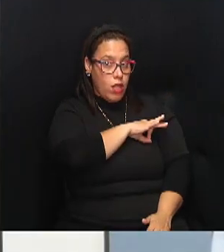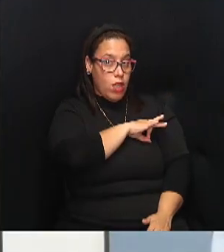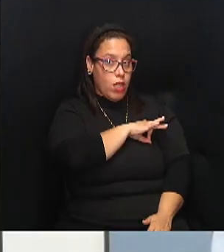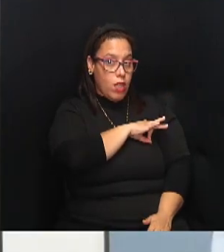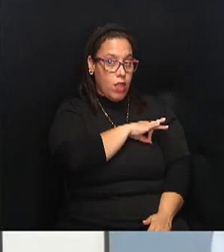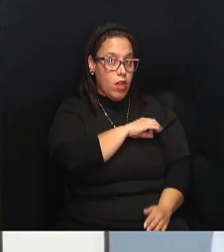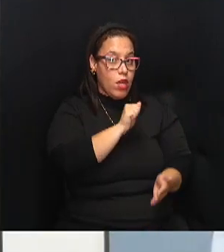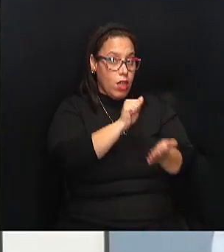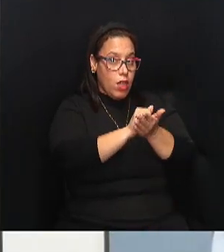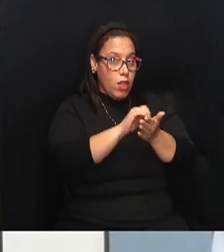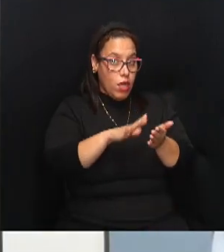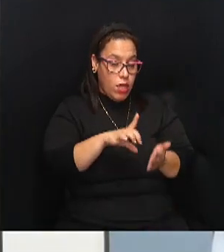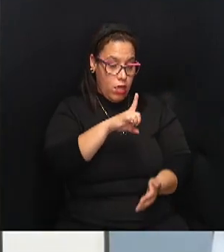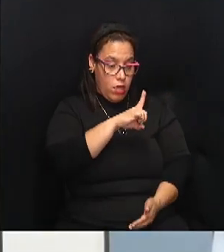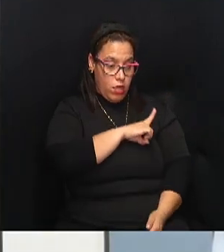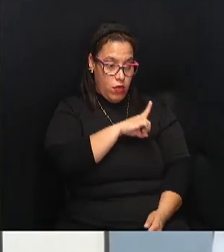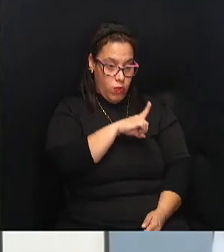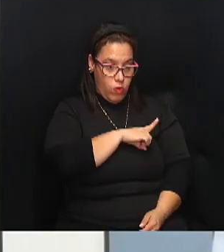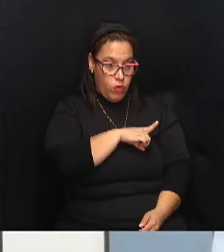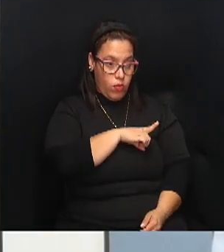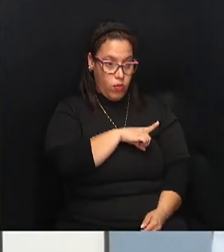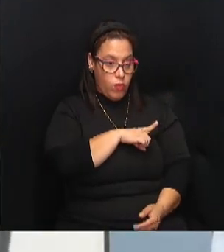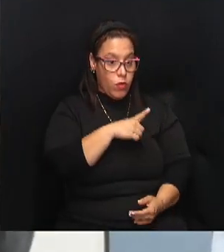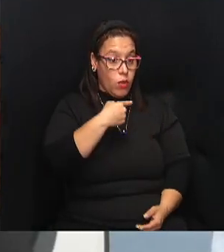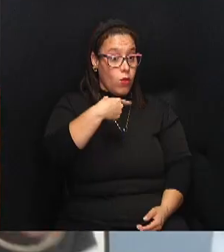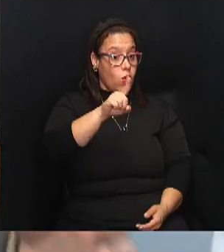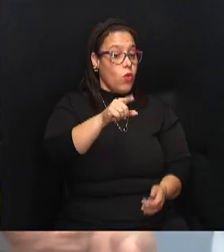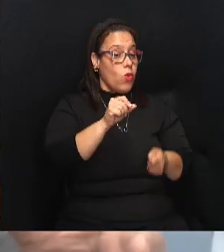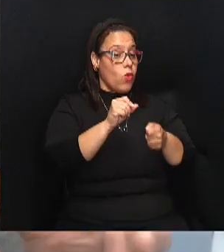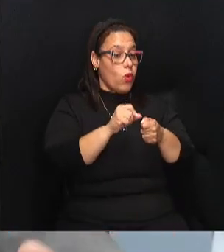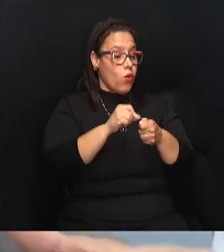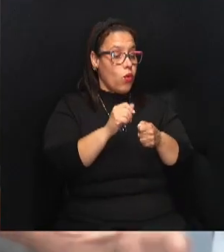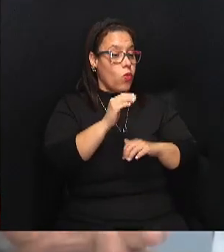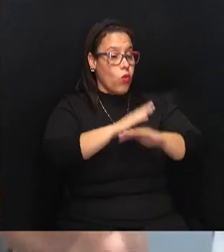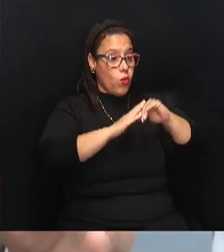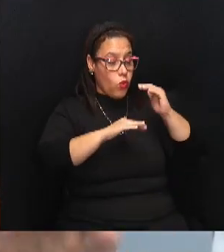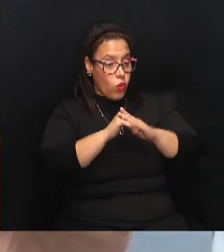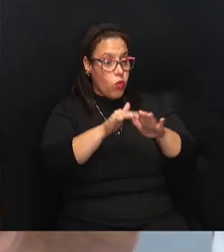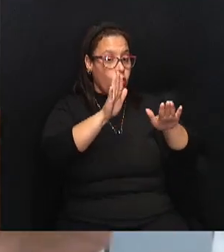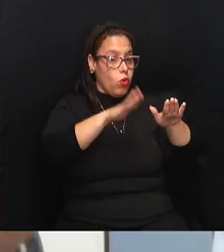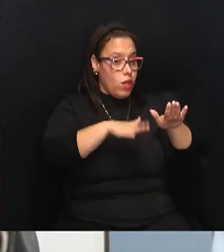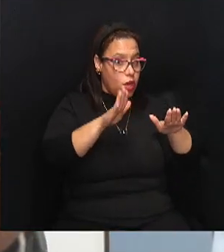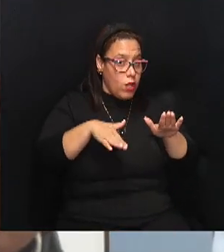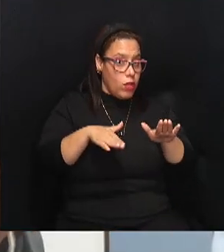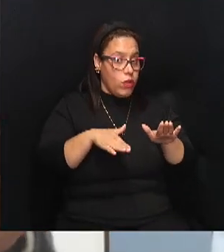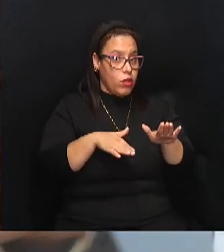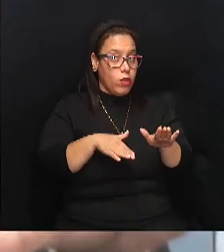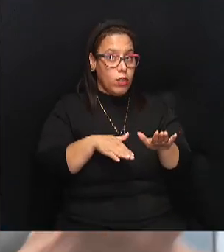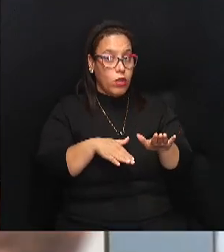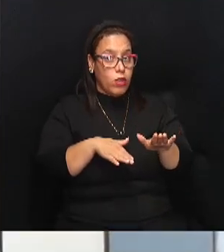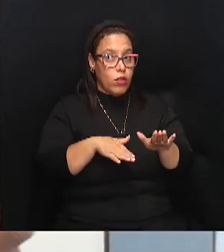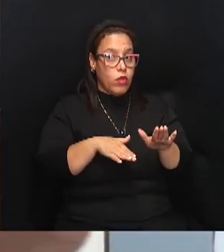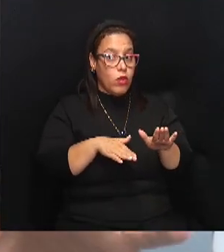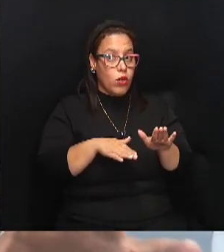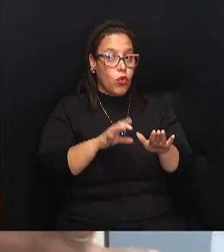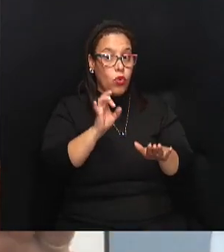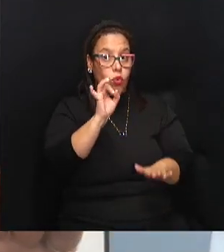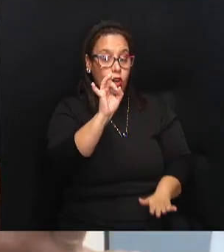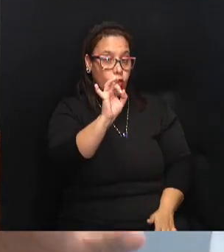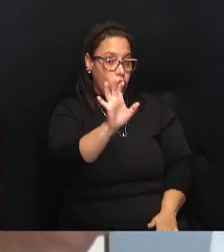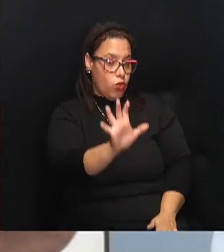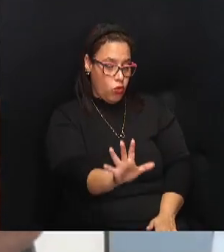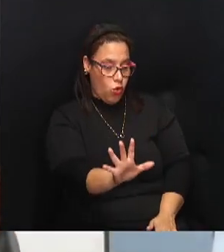está em atividade delegada vai fazer essa ação do trânsito. Não é só